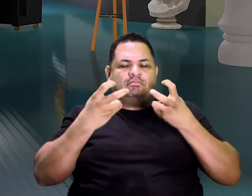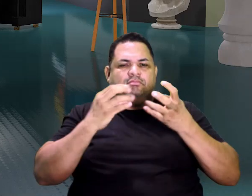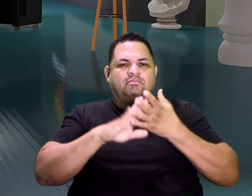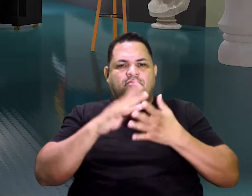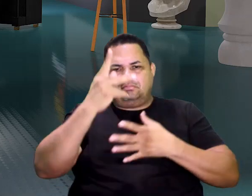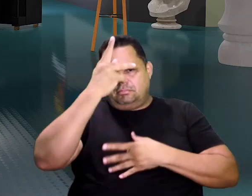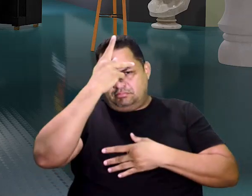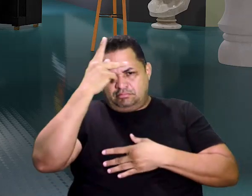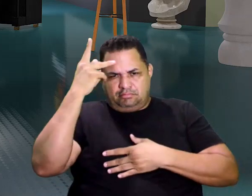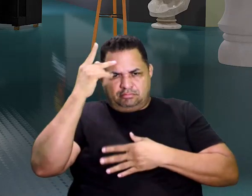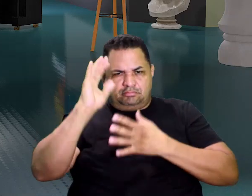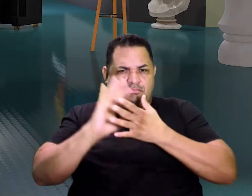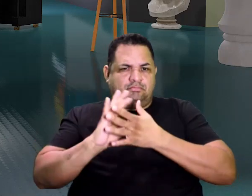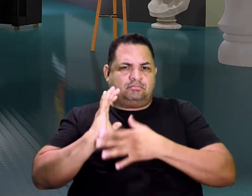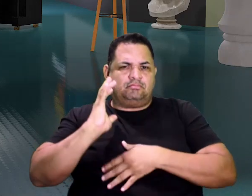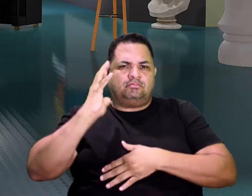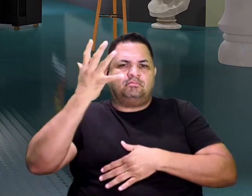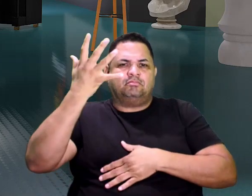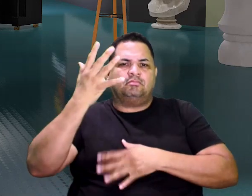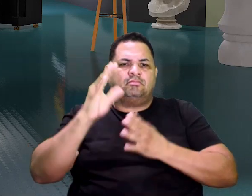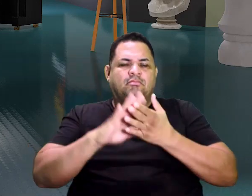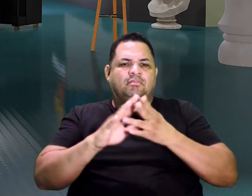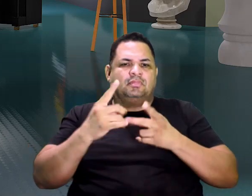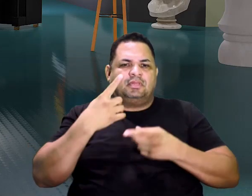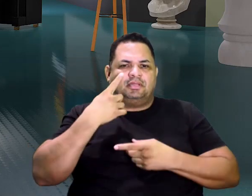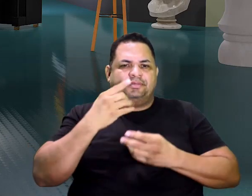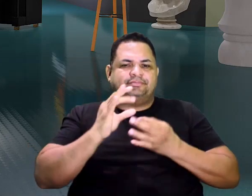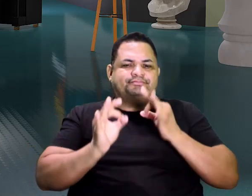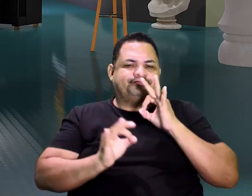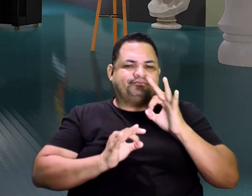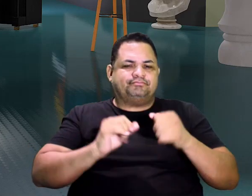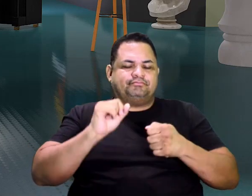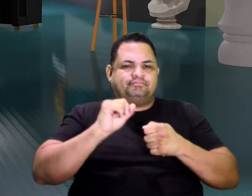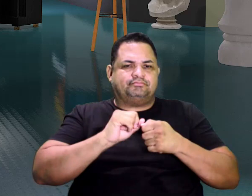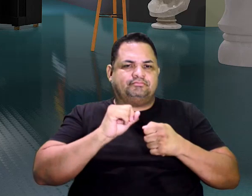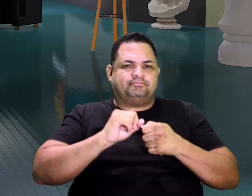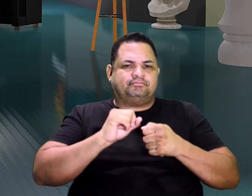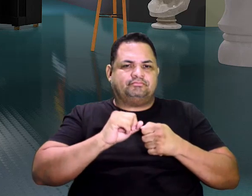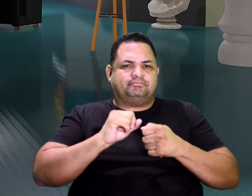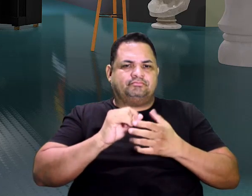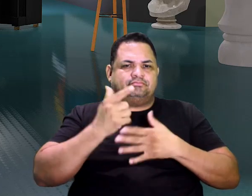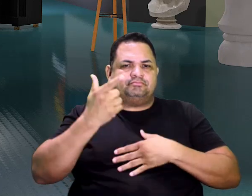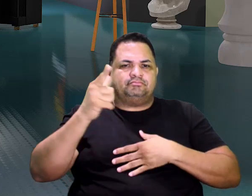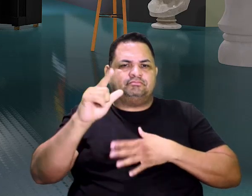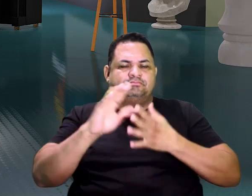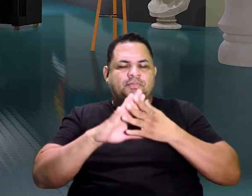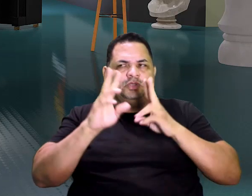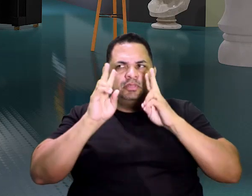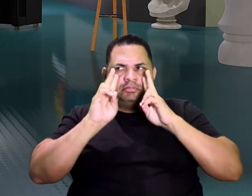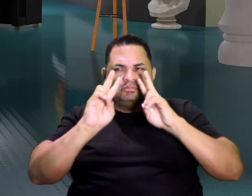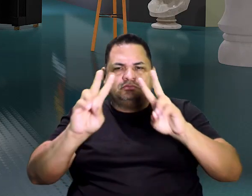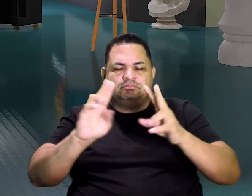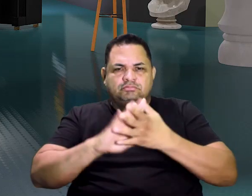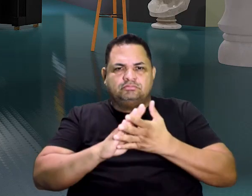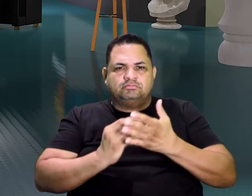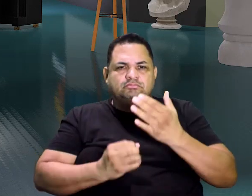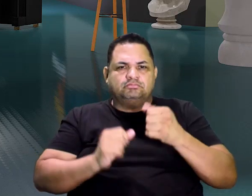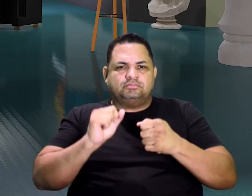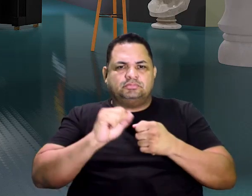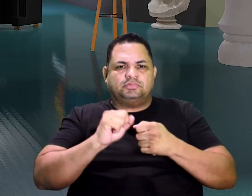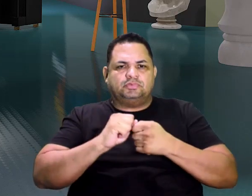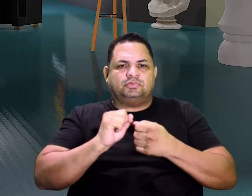Uma pessoa que tem essa capacidade aí de criar, chamar o outro ponto de vista, criar coisas